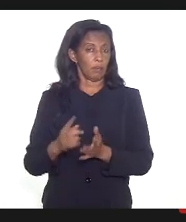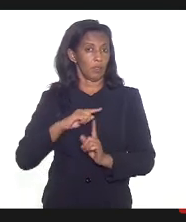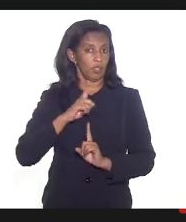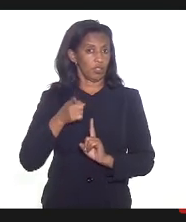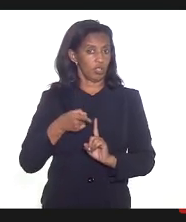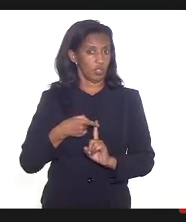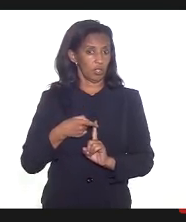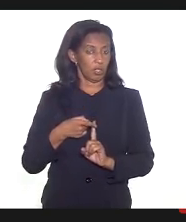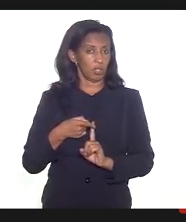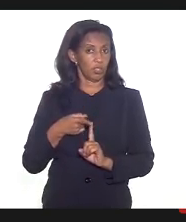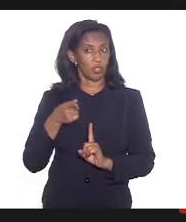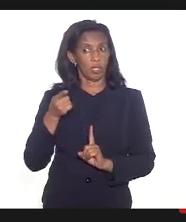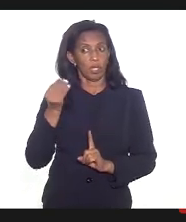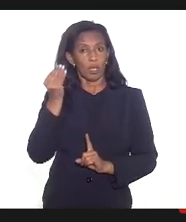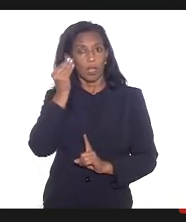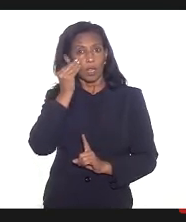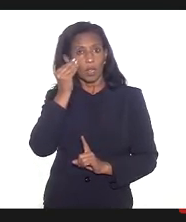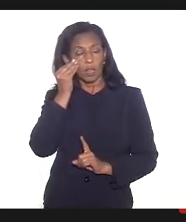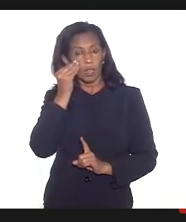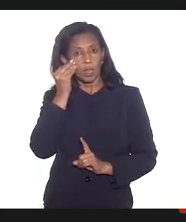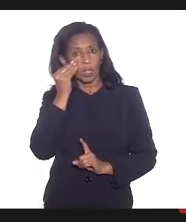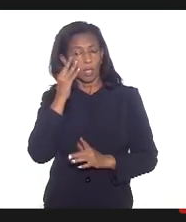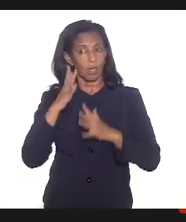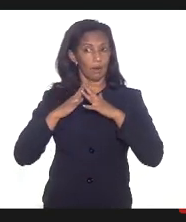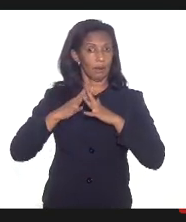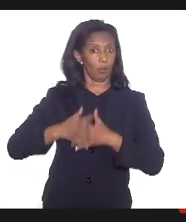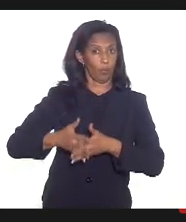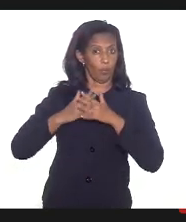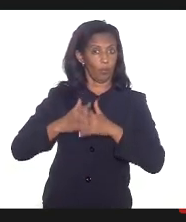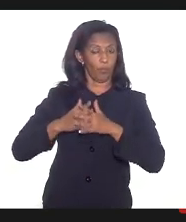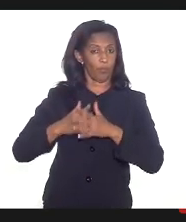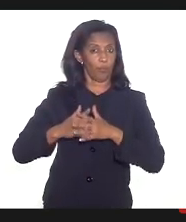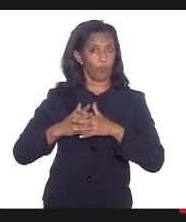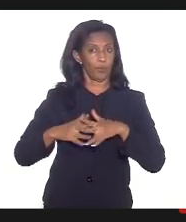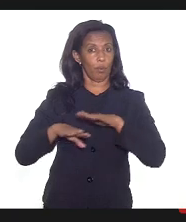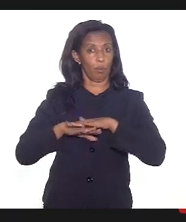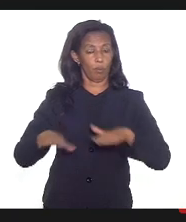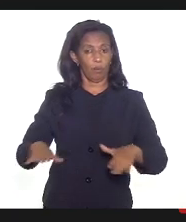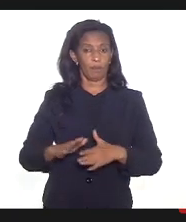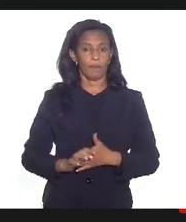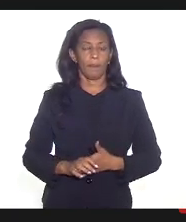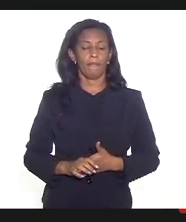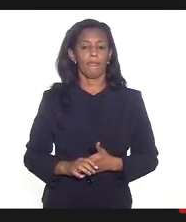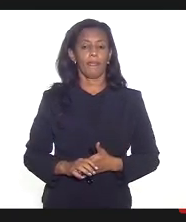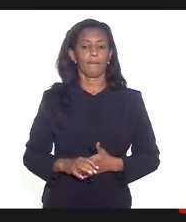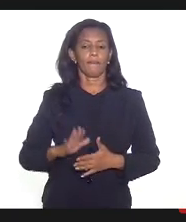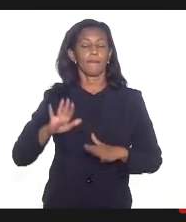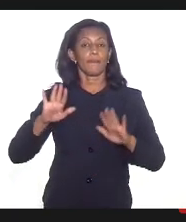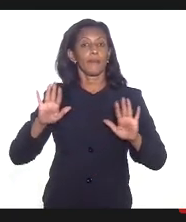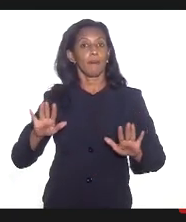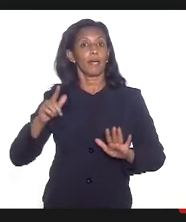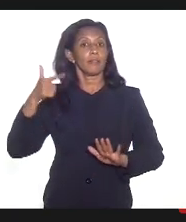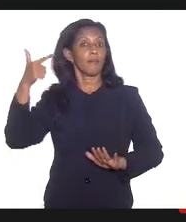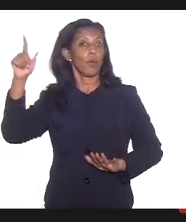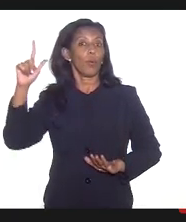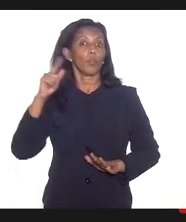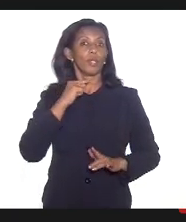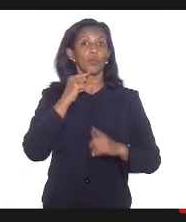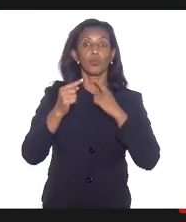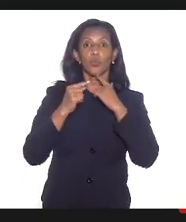gestantes e tentar tirar essa confusão mas a minha outra